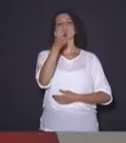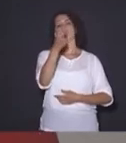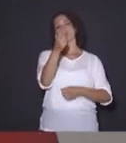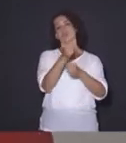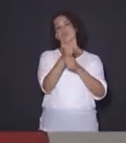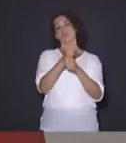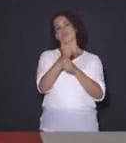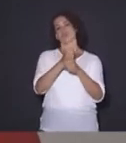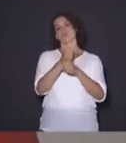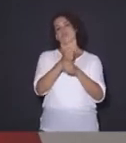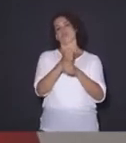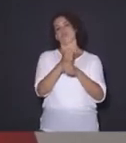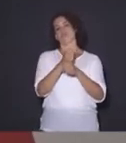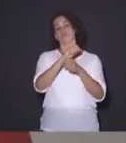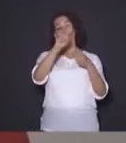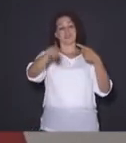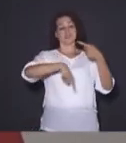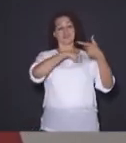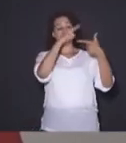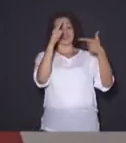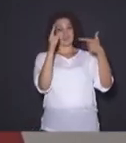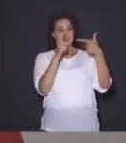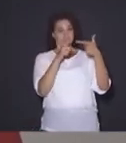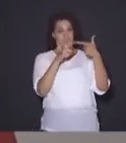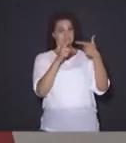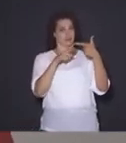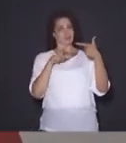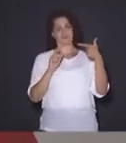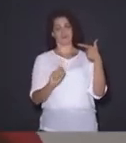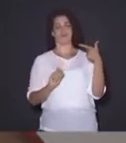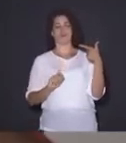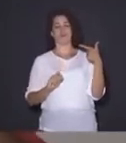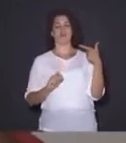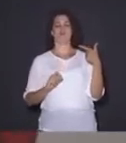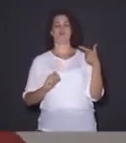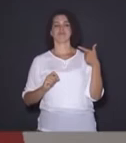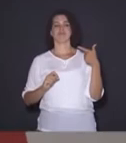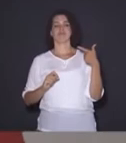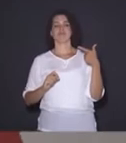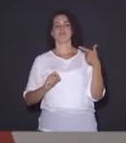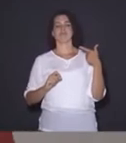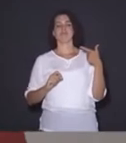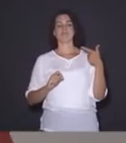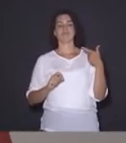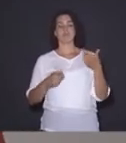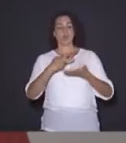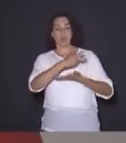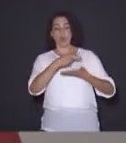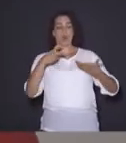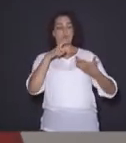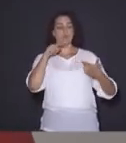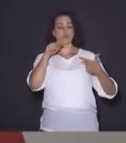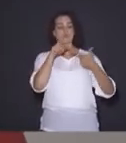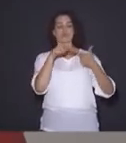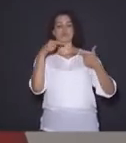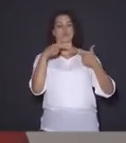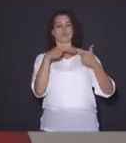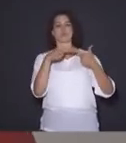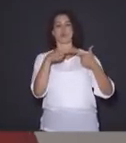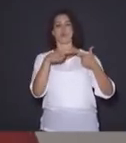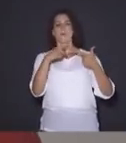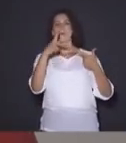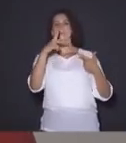primeira agenda do golpe segundo a agenda do golpe foi exatamente entregar parte do pré-sal descoberto